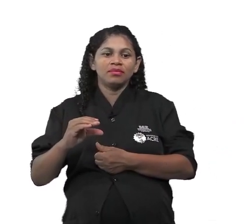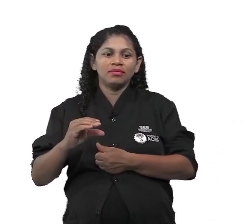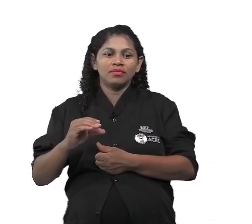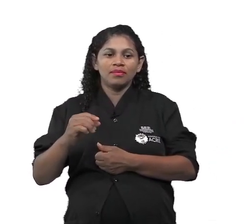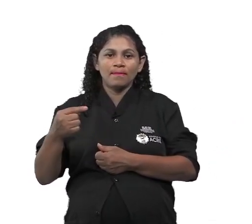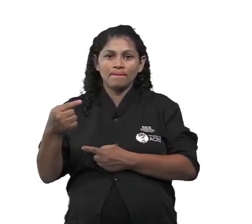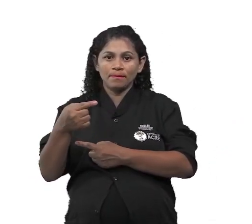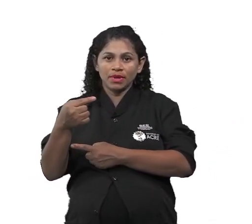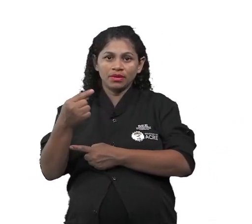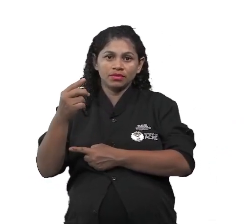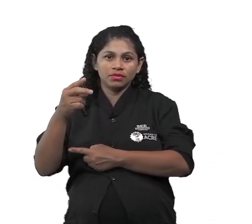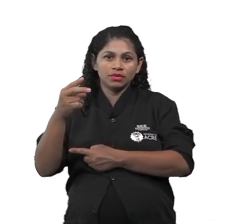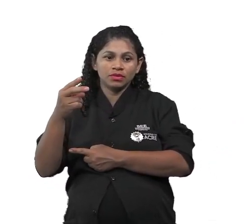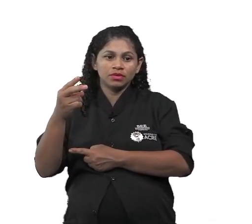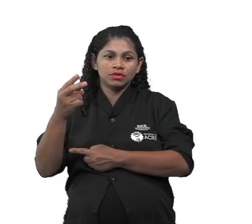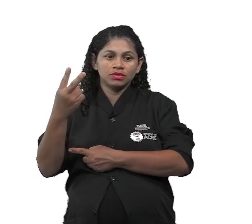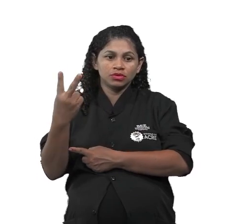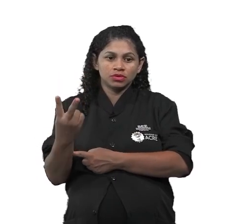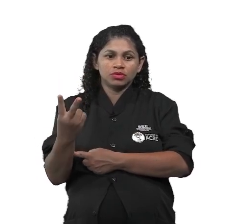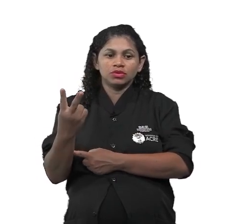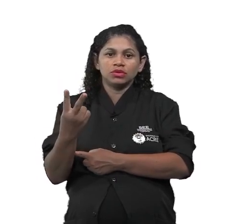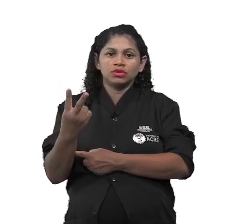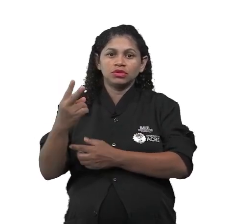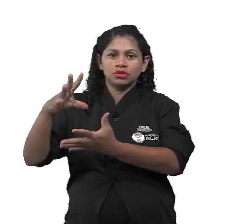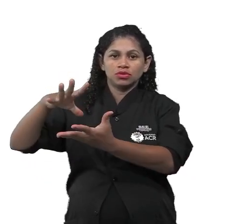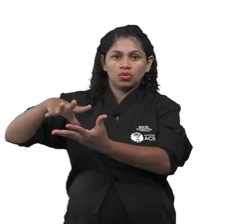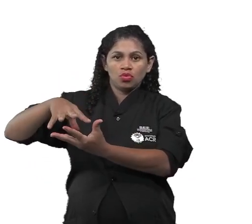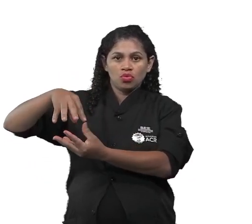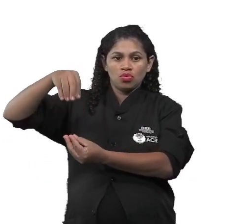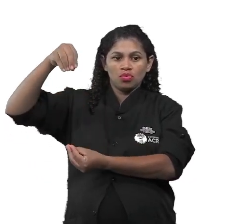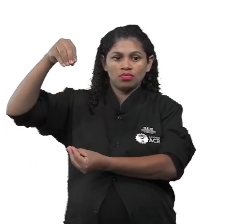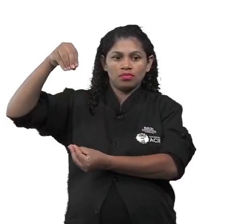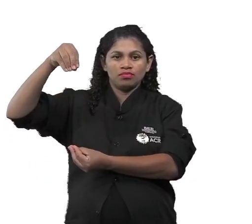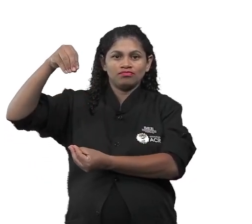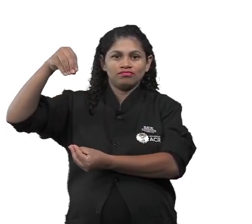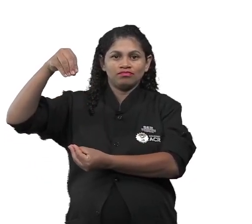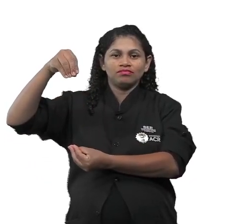menos 2 cones. Vou indicar por C o volume do cone.